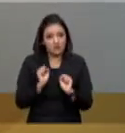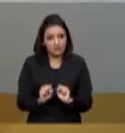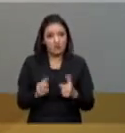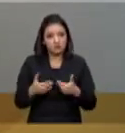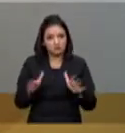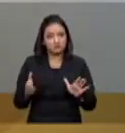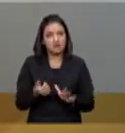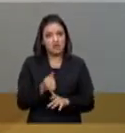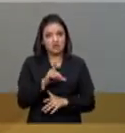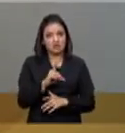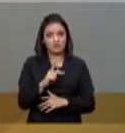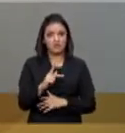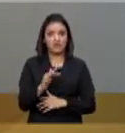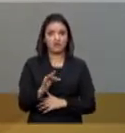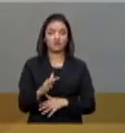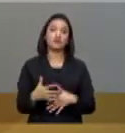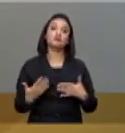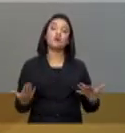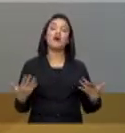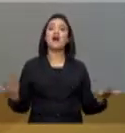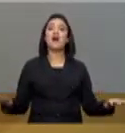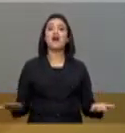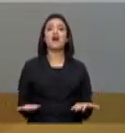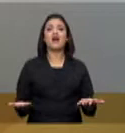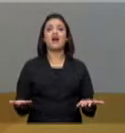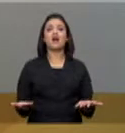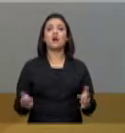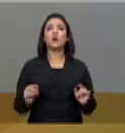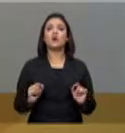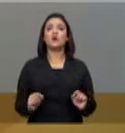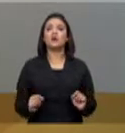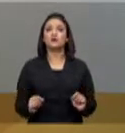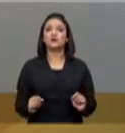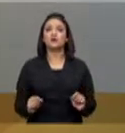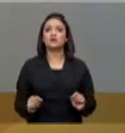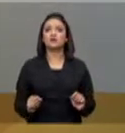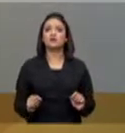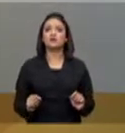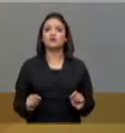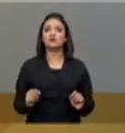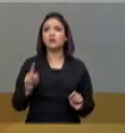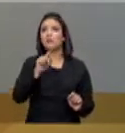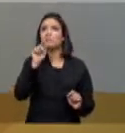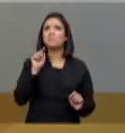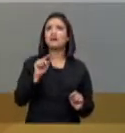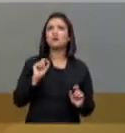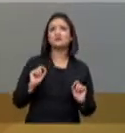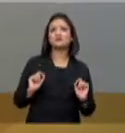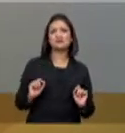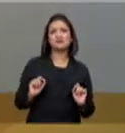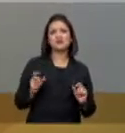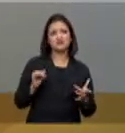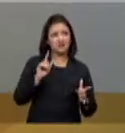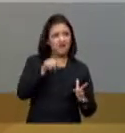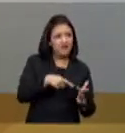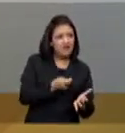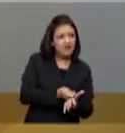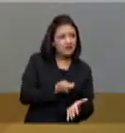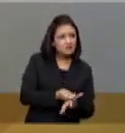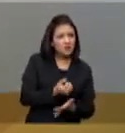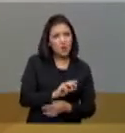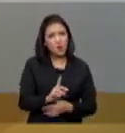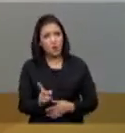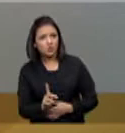a pergunta que aqui é posta, no sentido de se era dever não cumprido e, portanto, inconstitucional